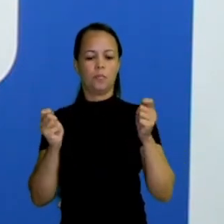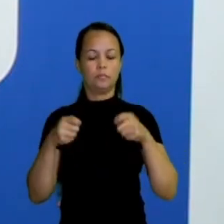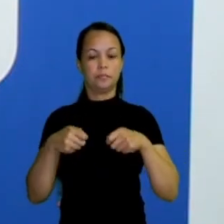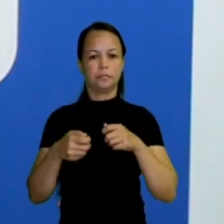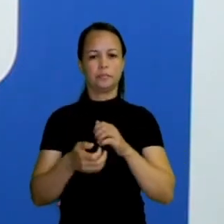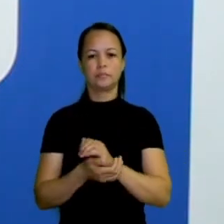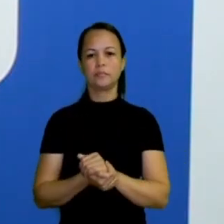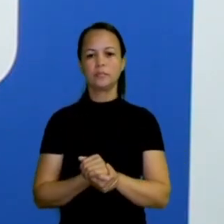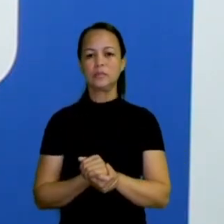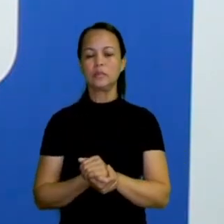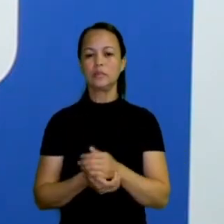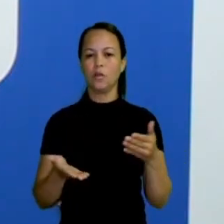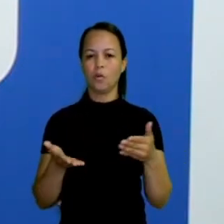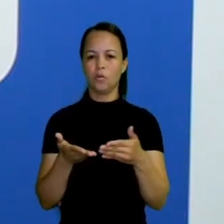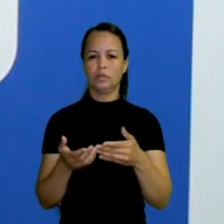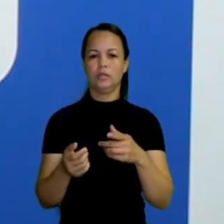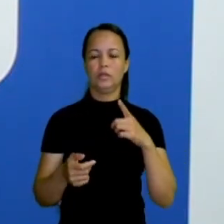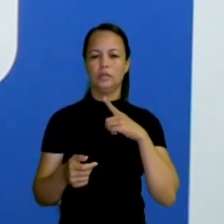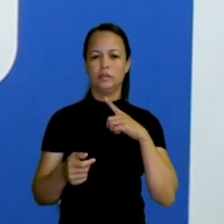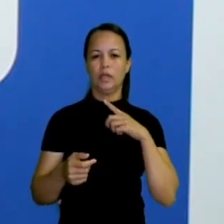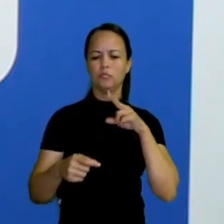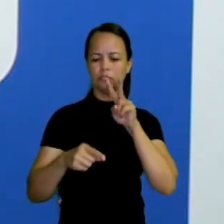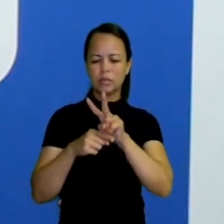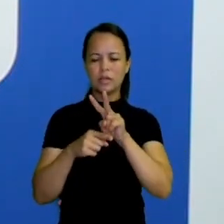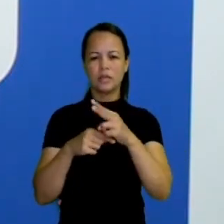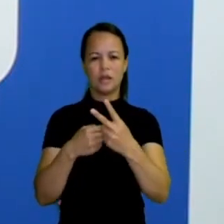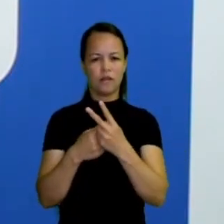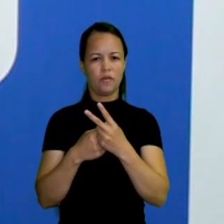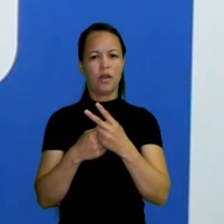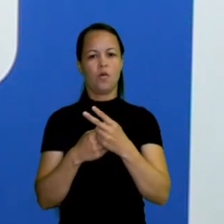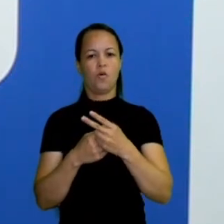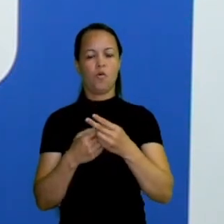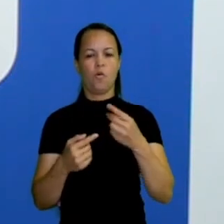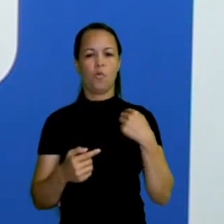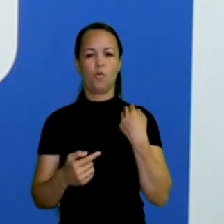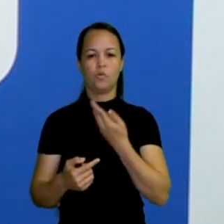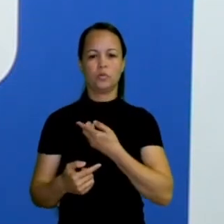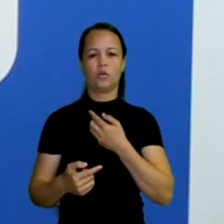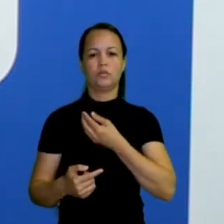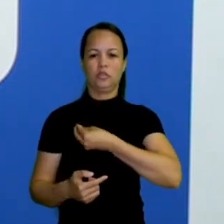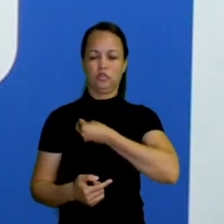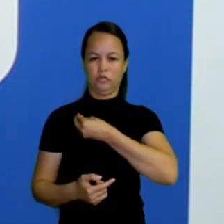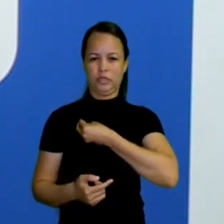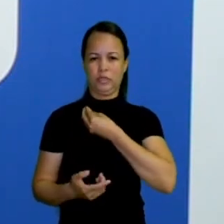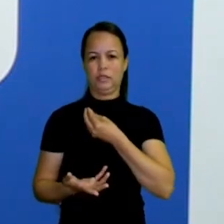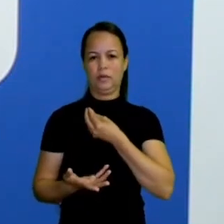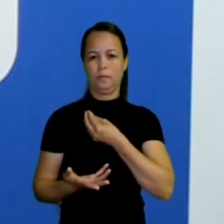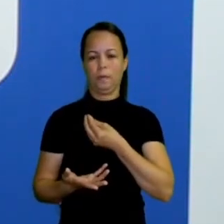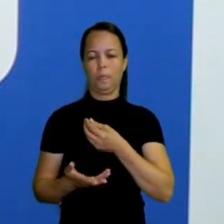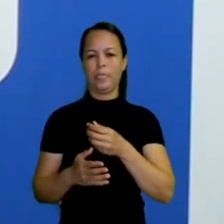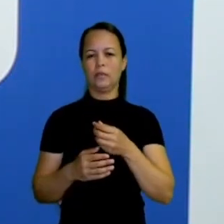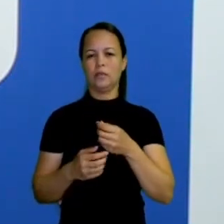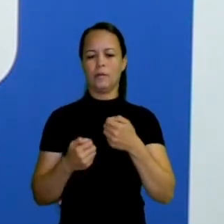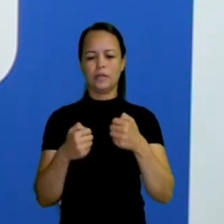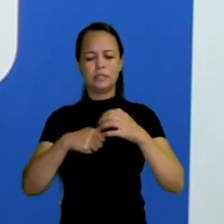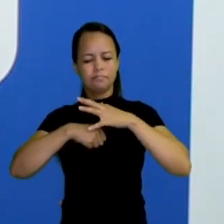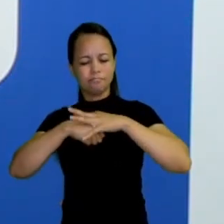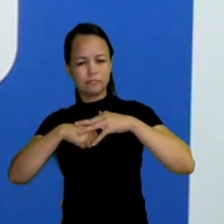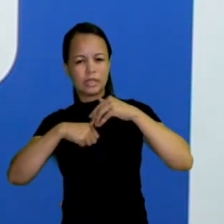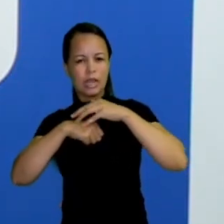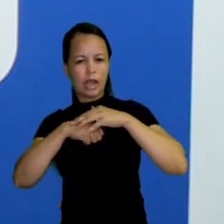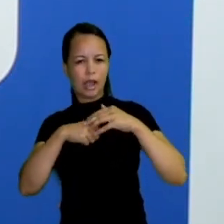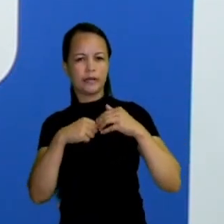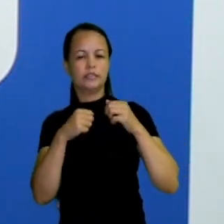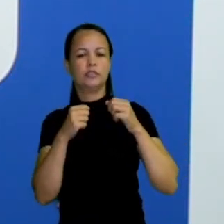que preservar hoje é pelas vidas. E as nossas vidas, elas estão merecendo todo o carinho e atenção.